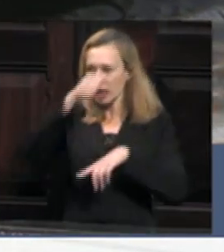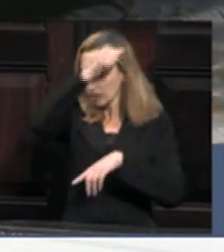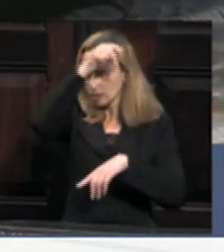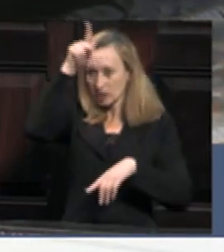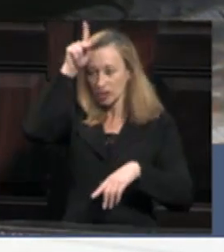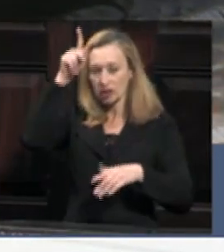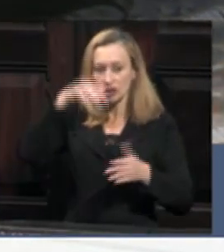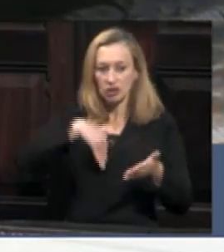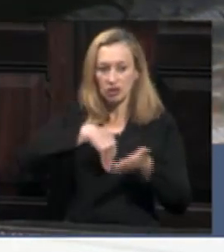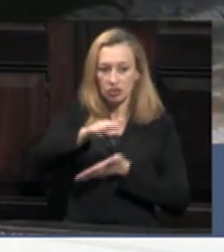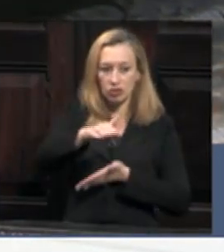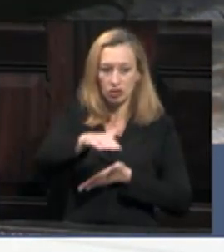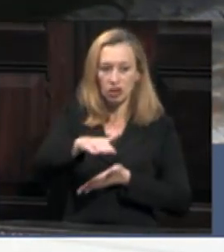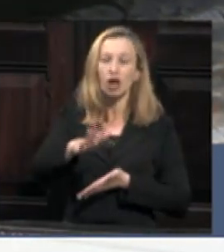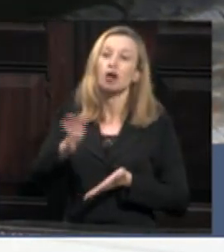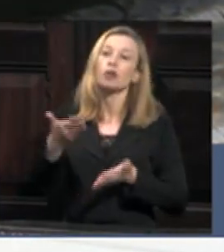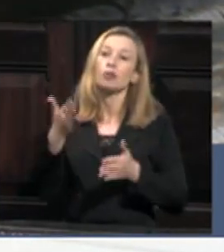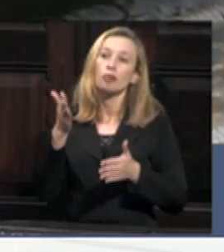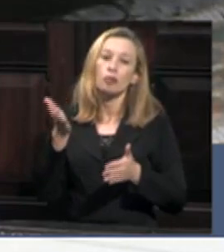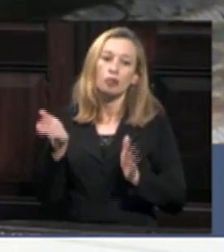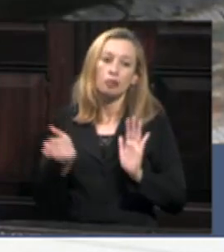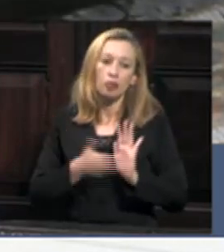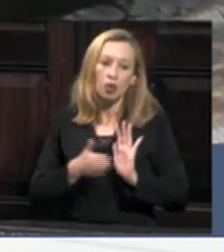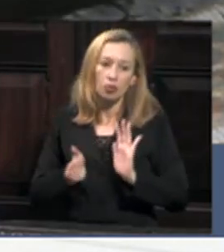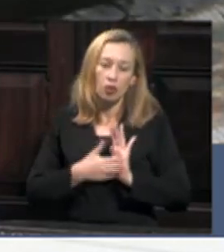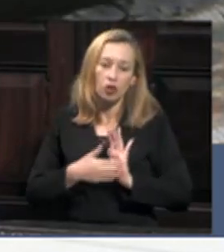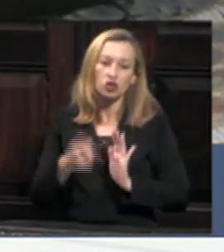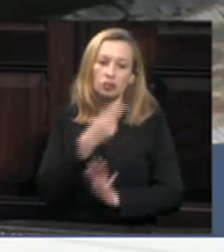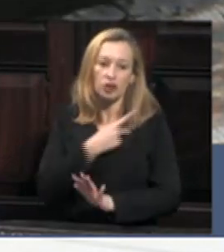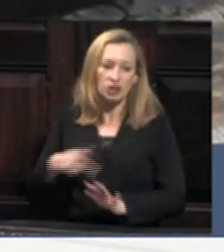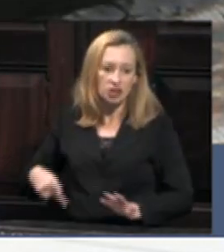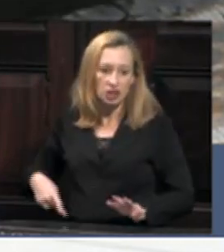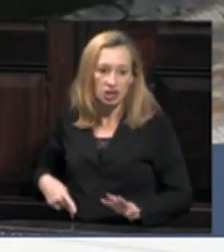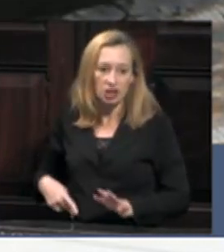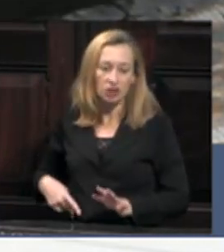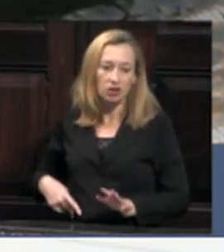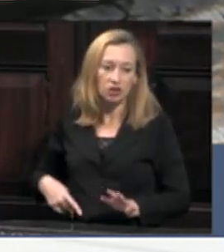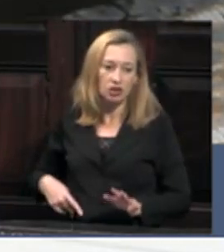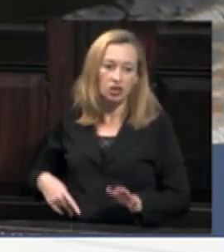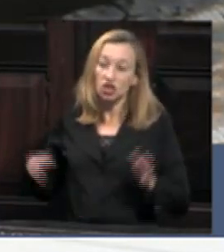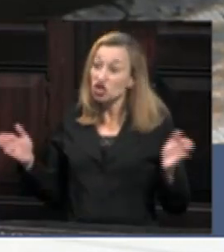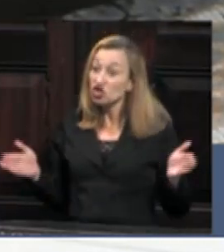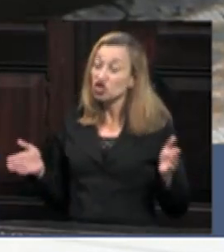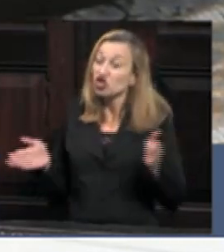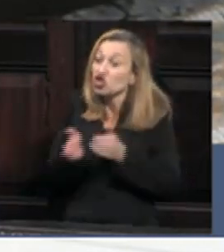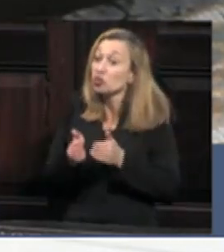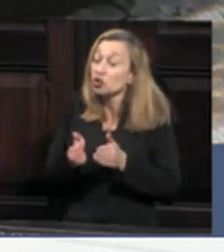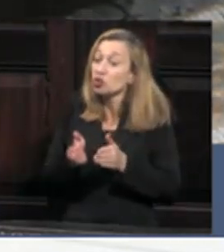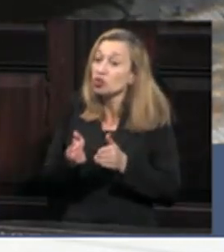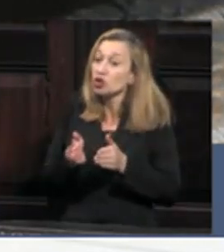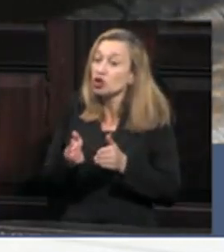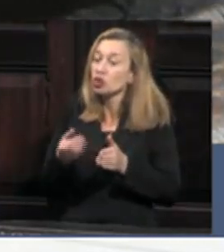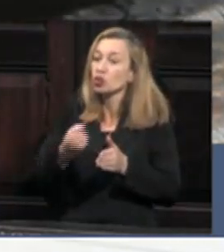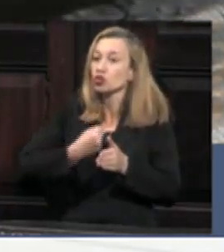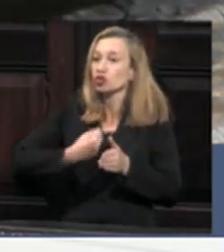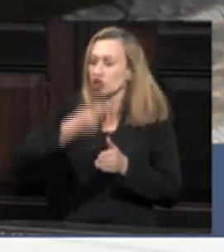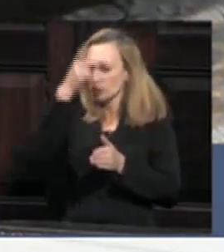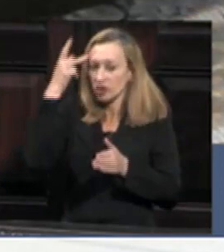servidor. Essas propostas eles levaram para o presidente da República. É o Estado mínimo ou Estado nenhum, que é precarizar logo tudo de